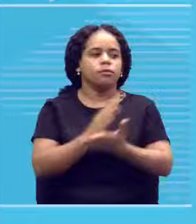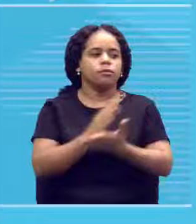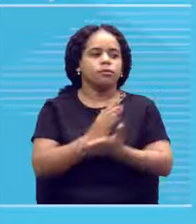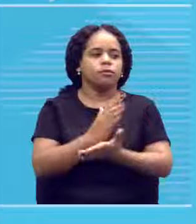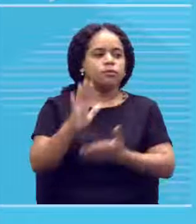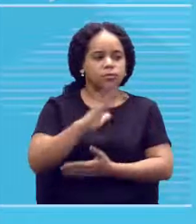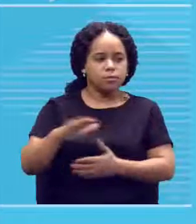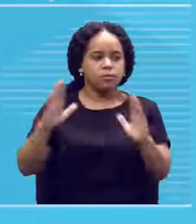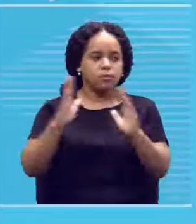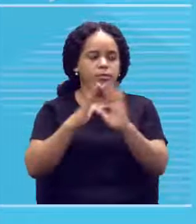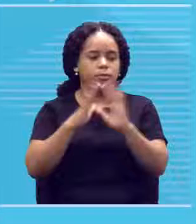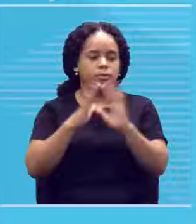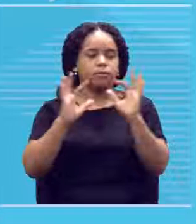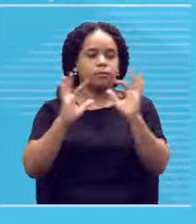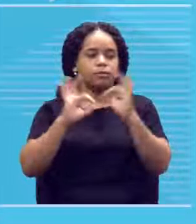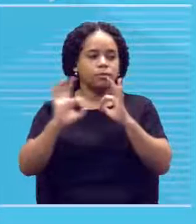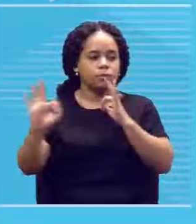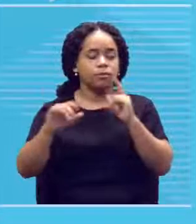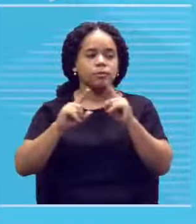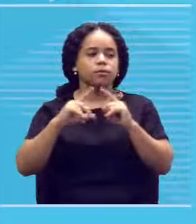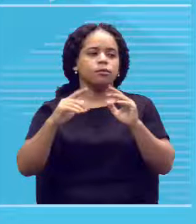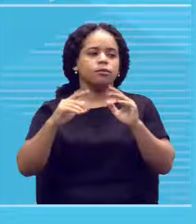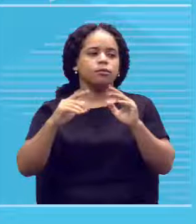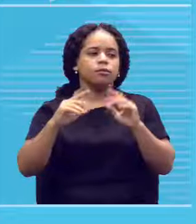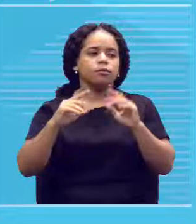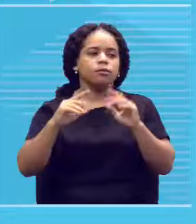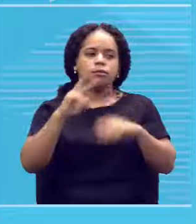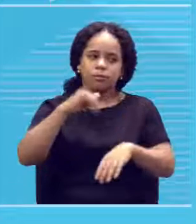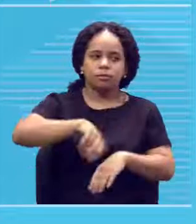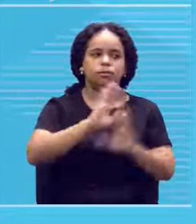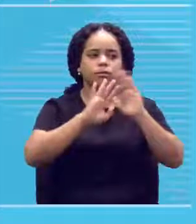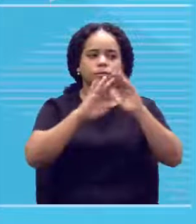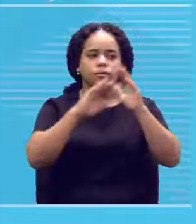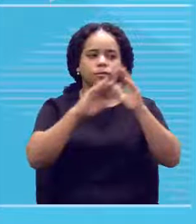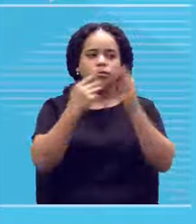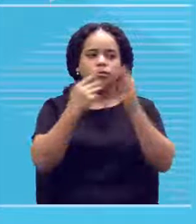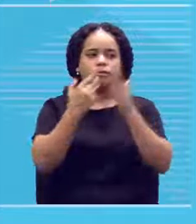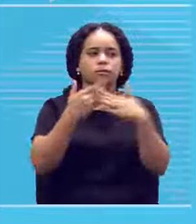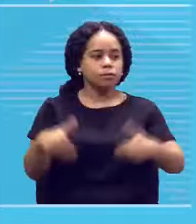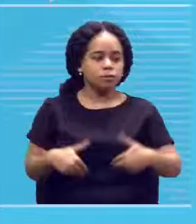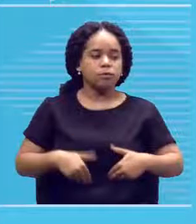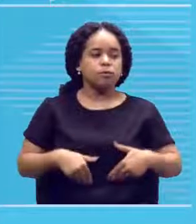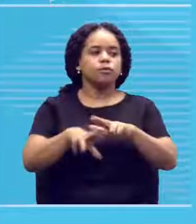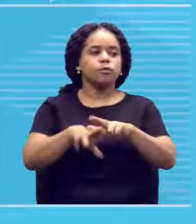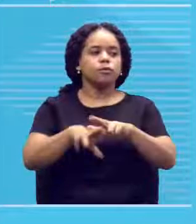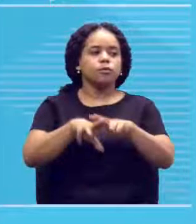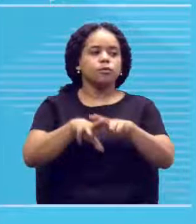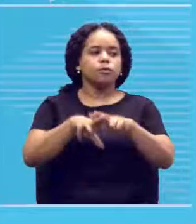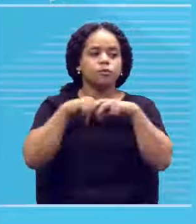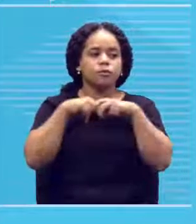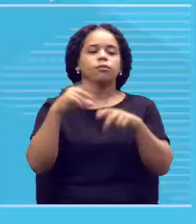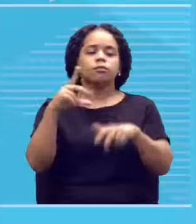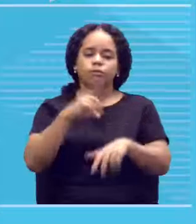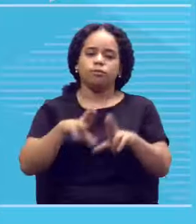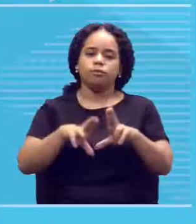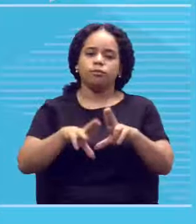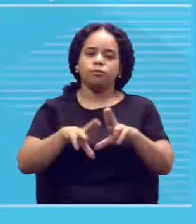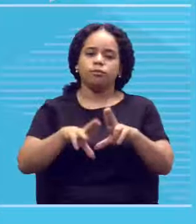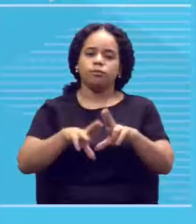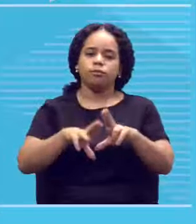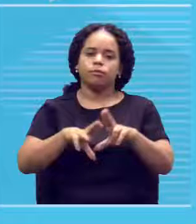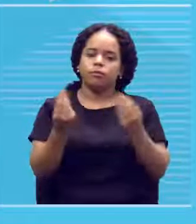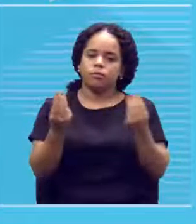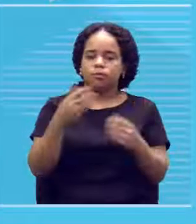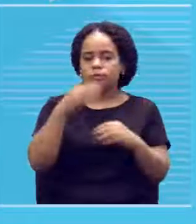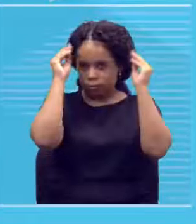Crianças moram muito longe vai à escola com fome por essa razão ocorre o grande